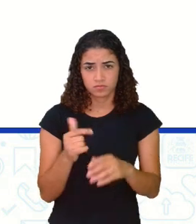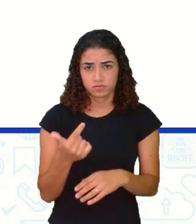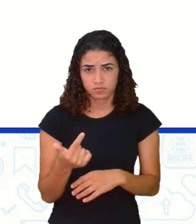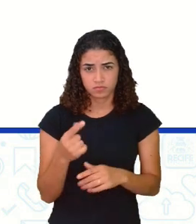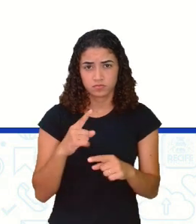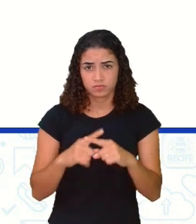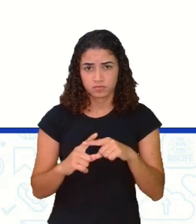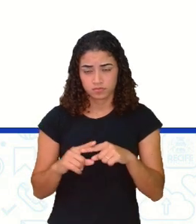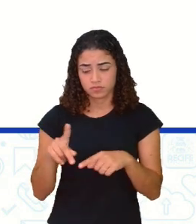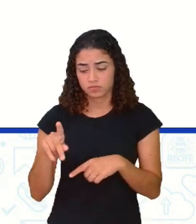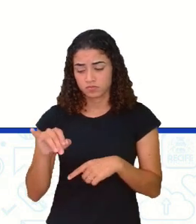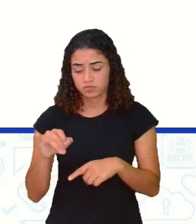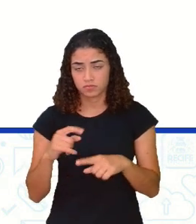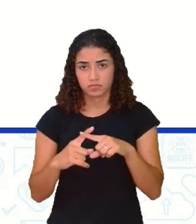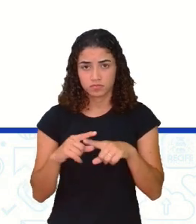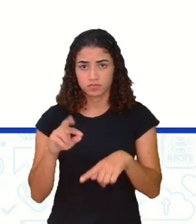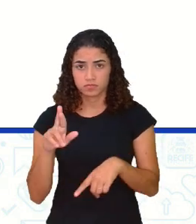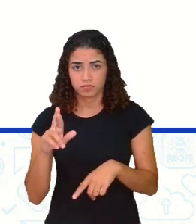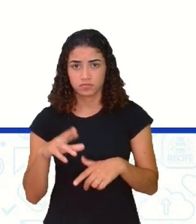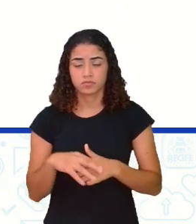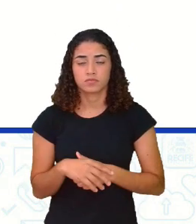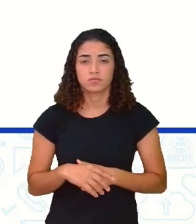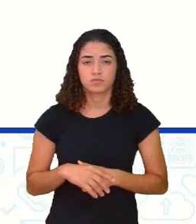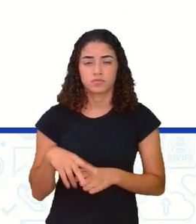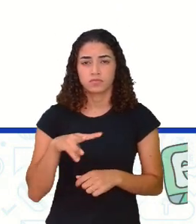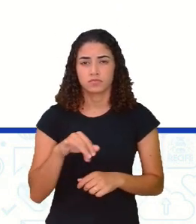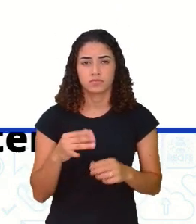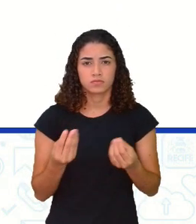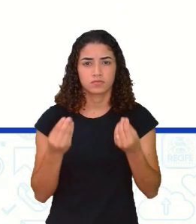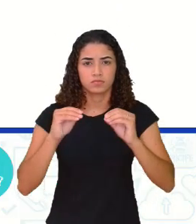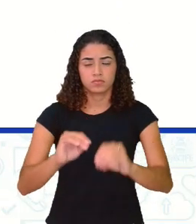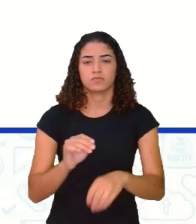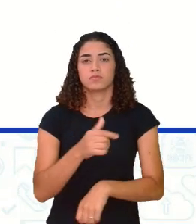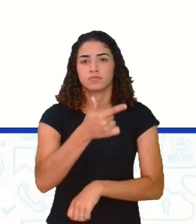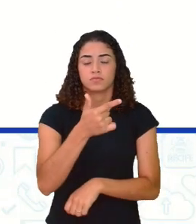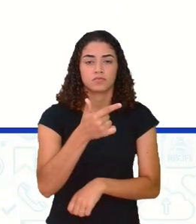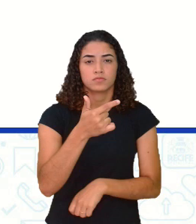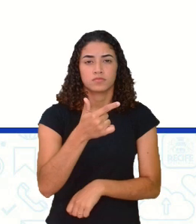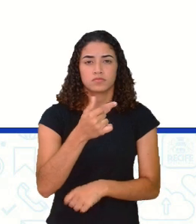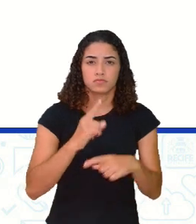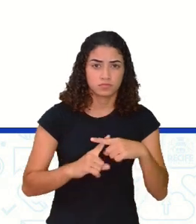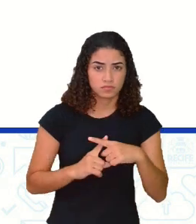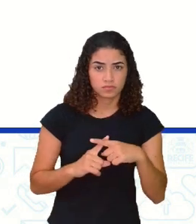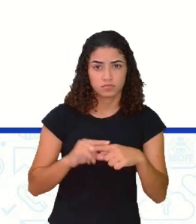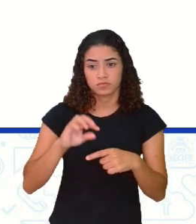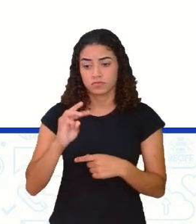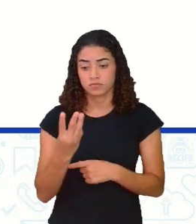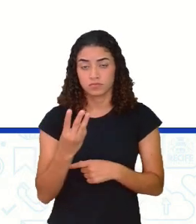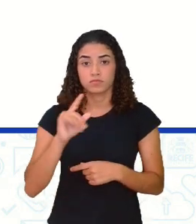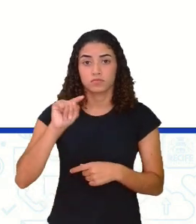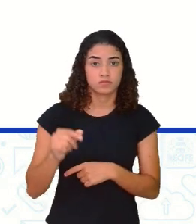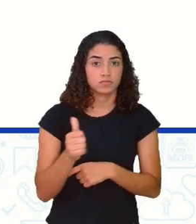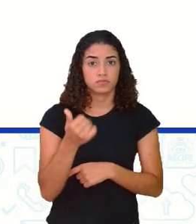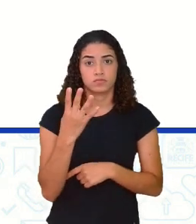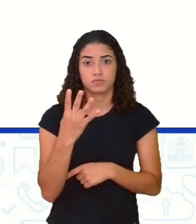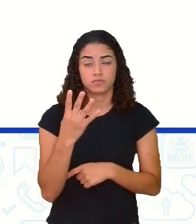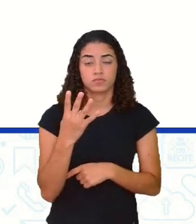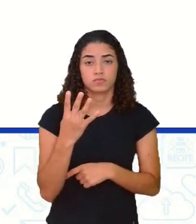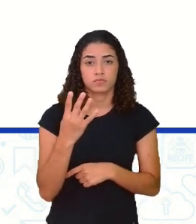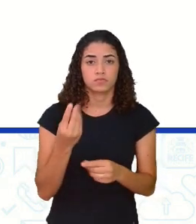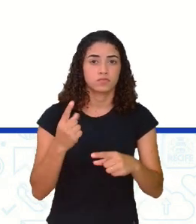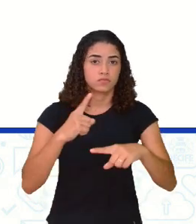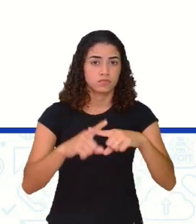2 vezes π vezes R, vai ficar 2, que multiplica 3,14,